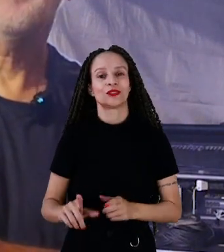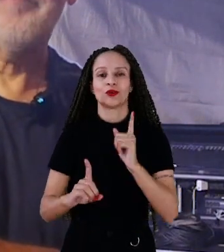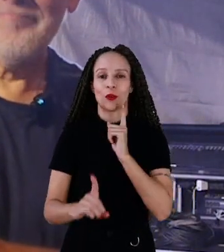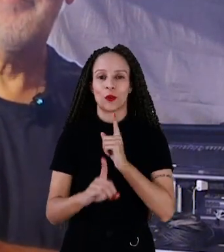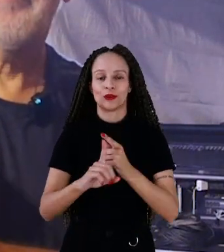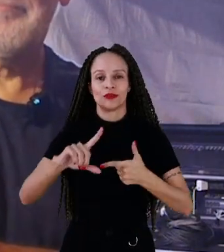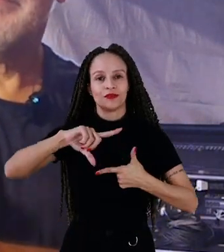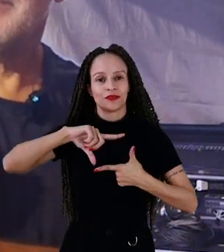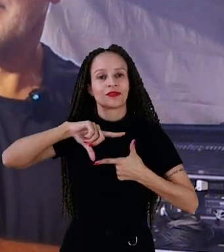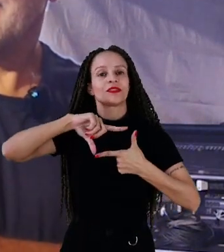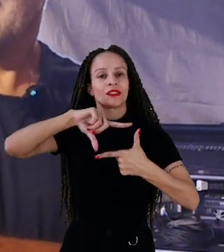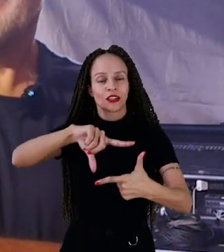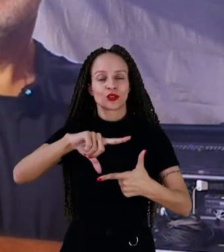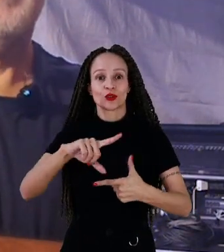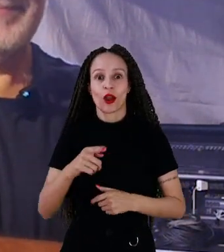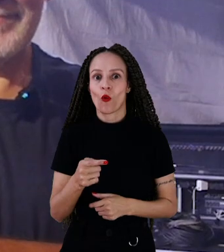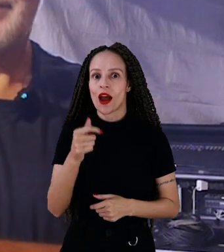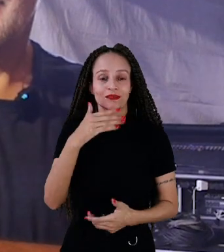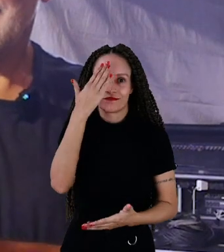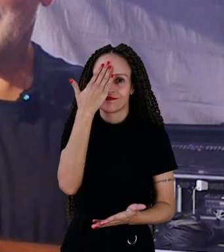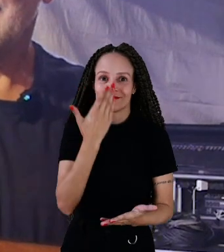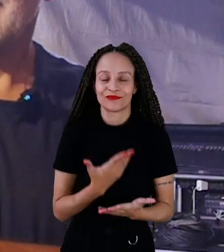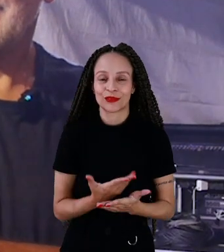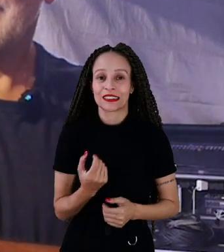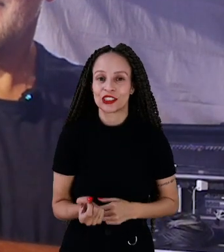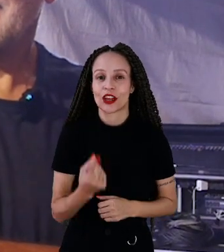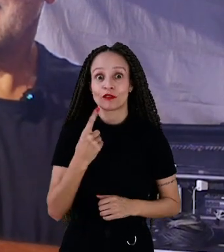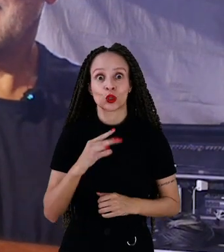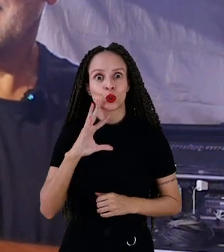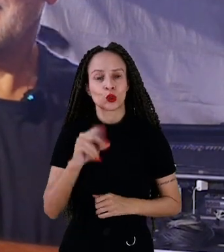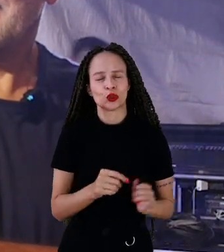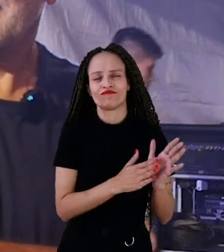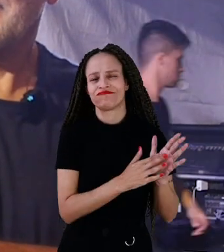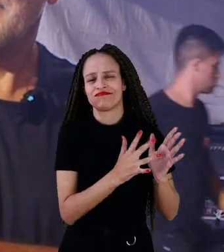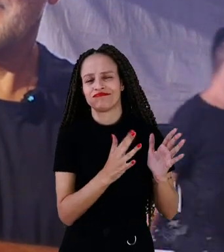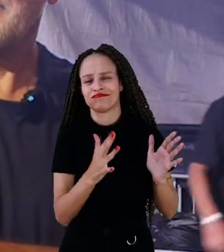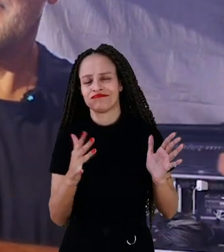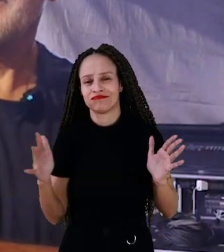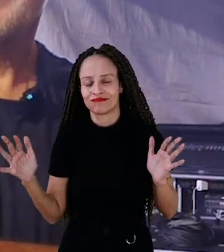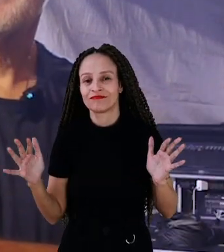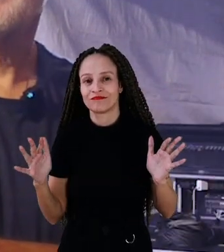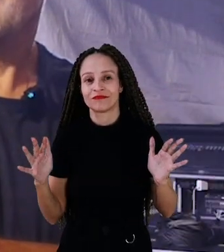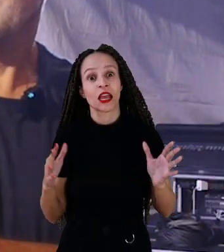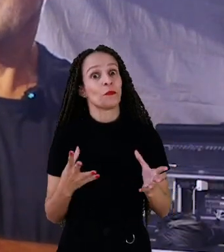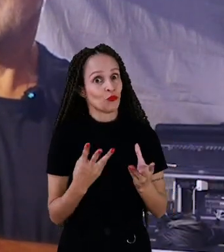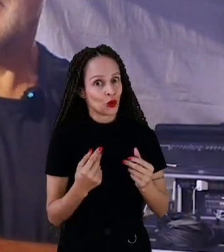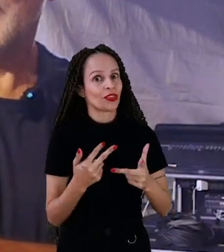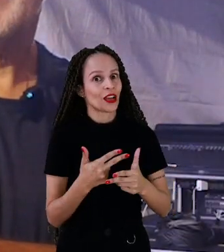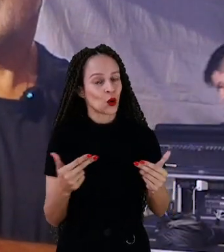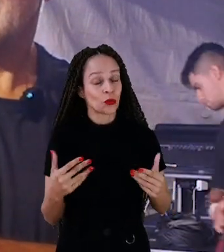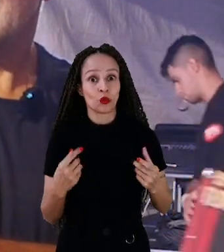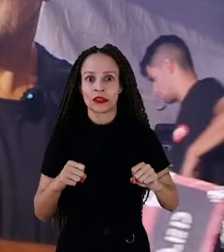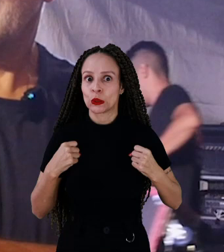um encontro de tradições. É quase inacreditável tudo que a gente passou para chegar até Stein.